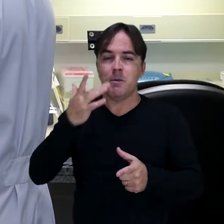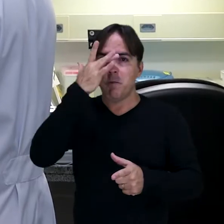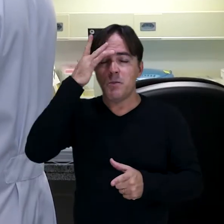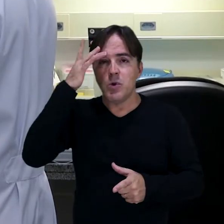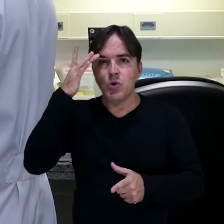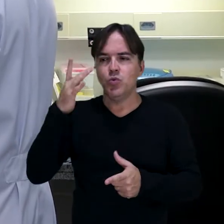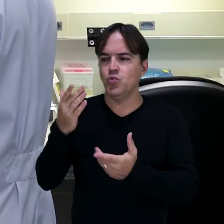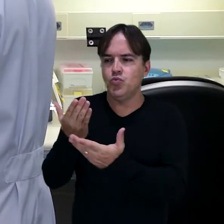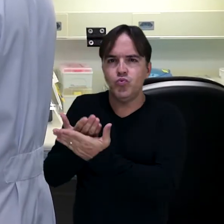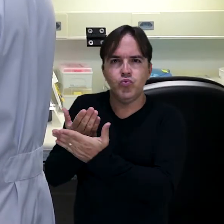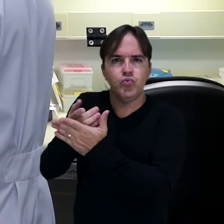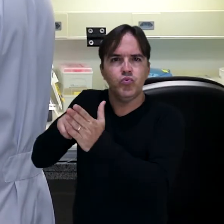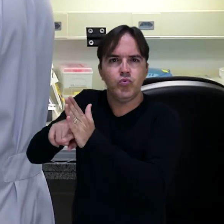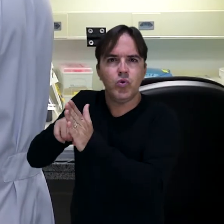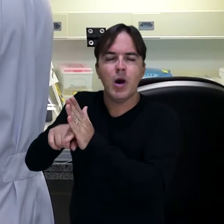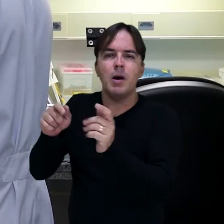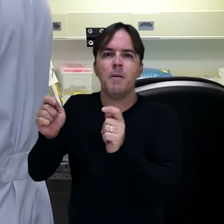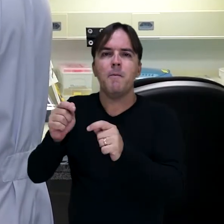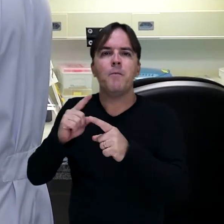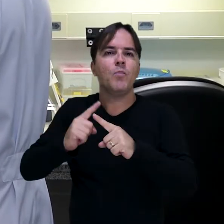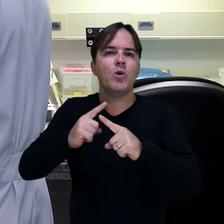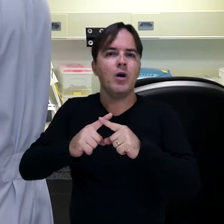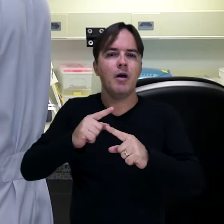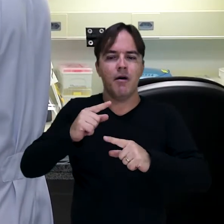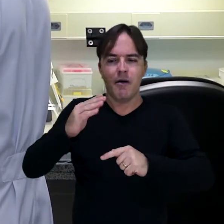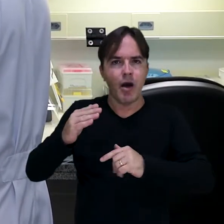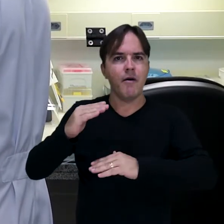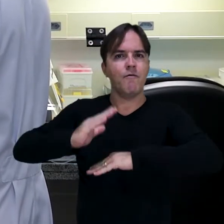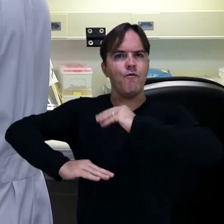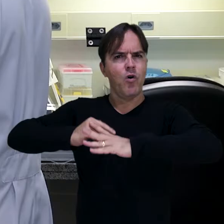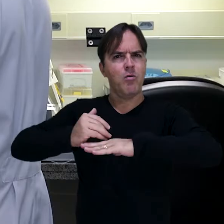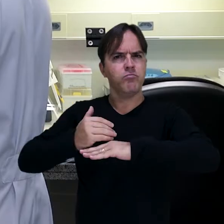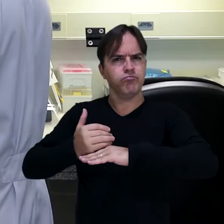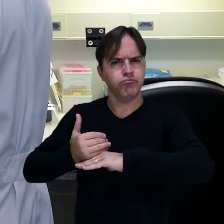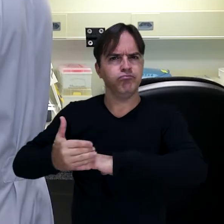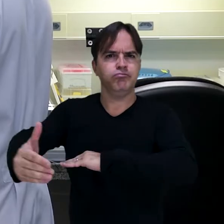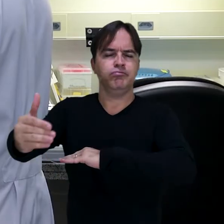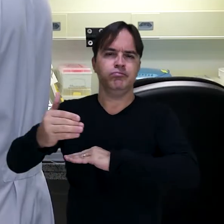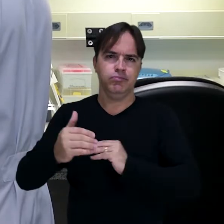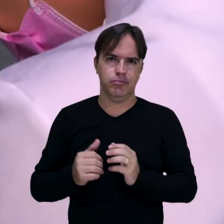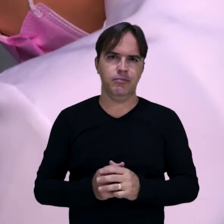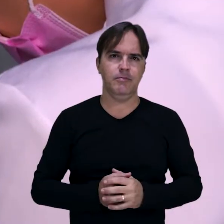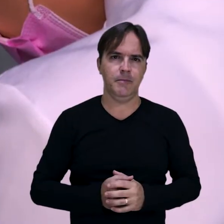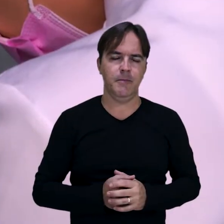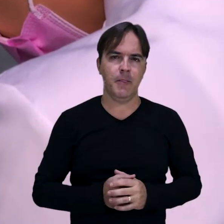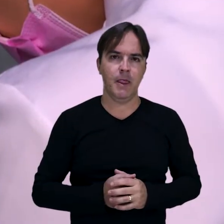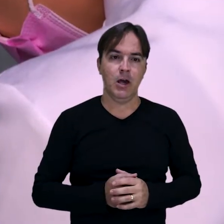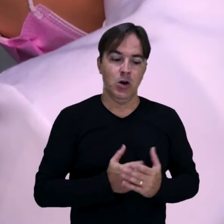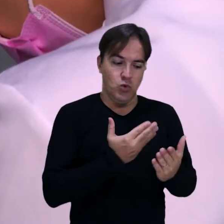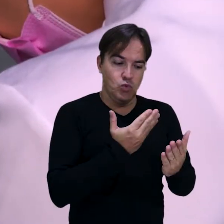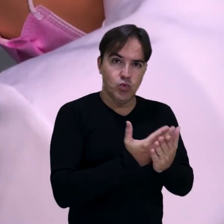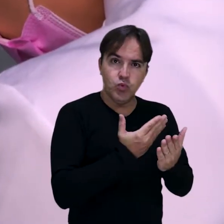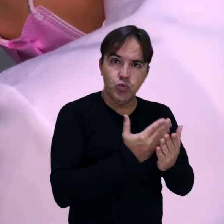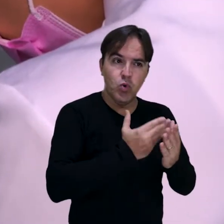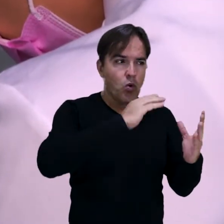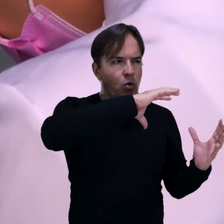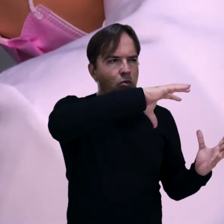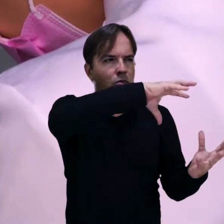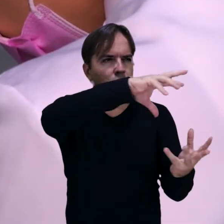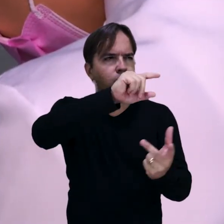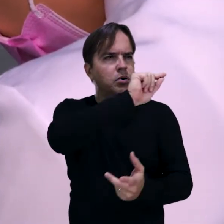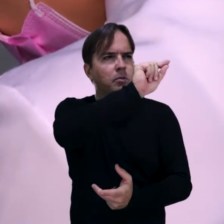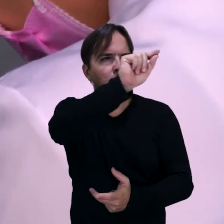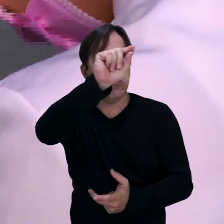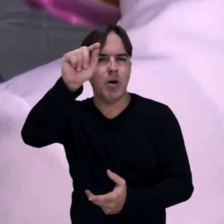para a formação de recursos humanos dentro da universidade. Foi o primeiro estudo no mundo que trouxe resultados, né, que